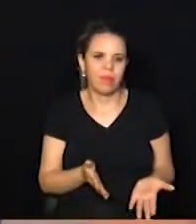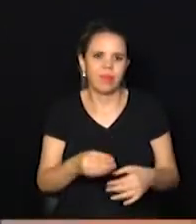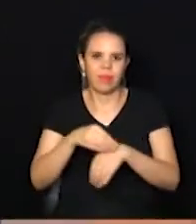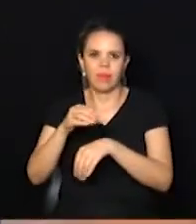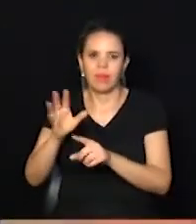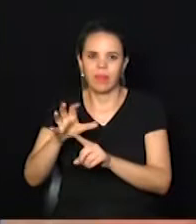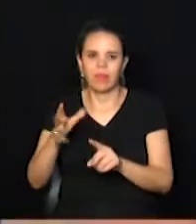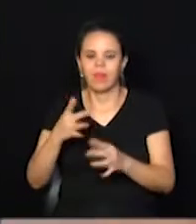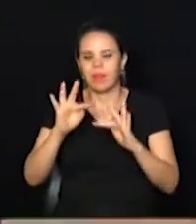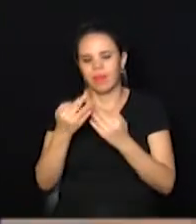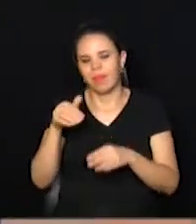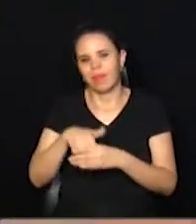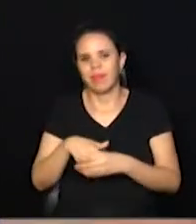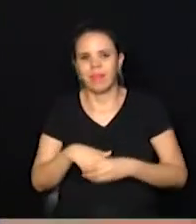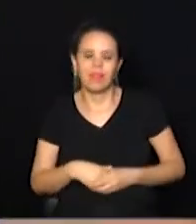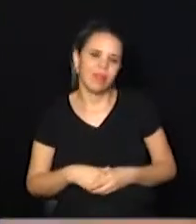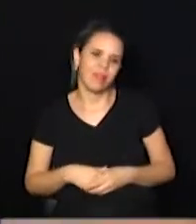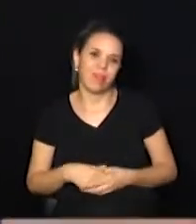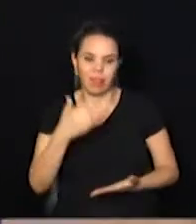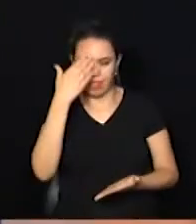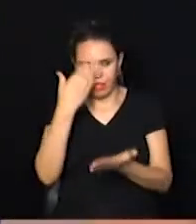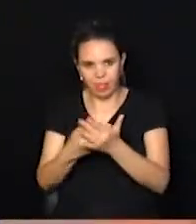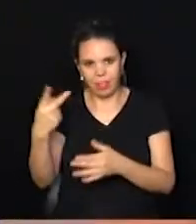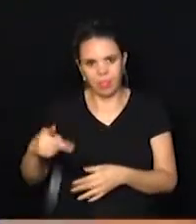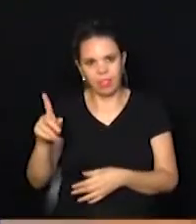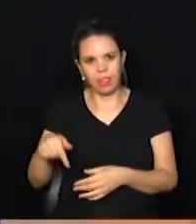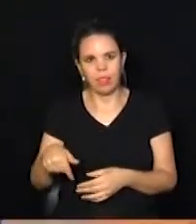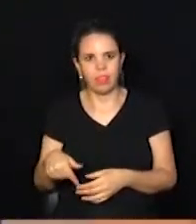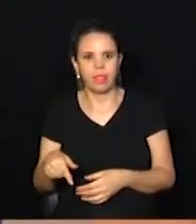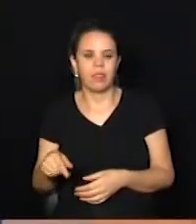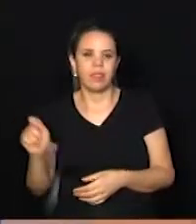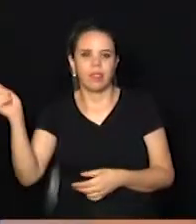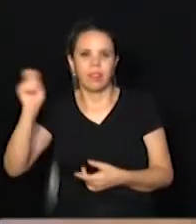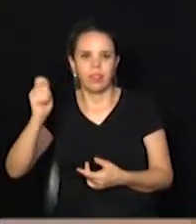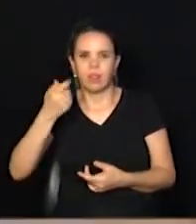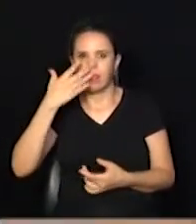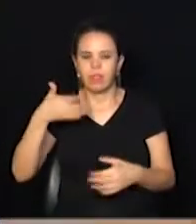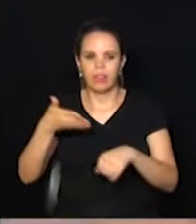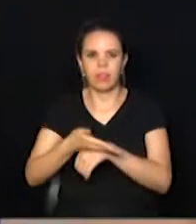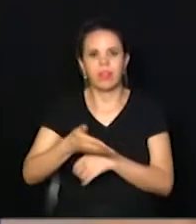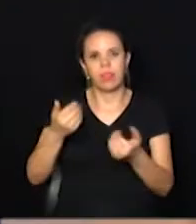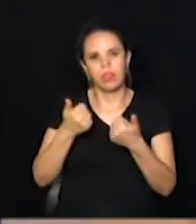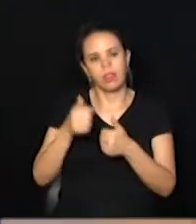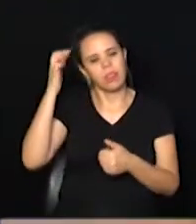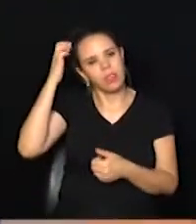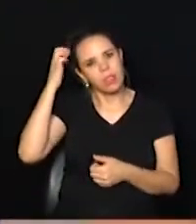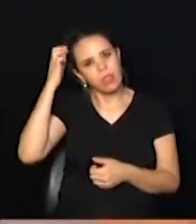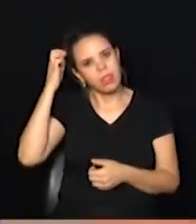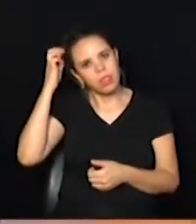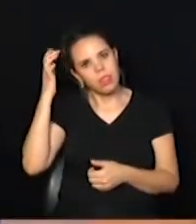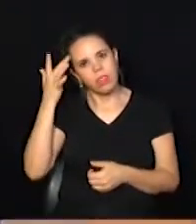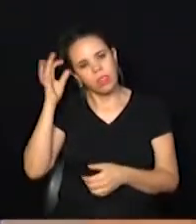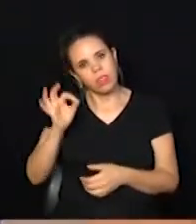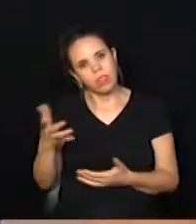a votarem. E o pior é que o Toninho acreditava nisso, né? Porque era o pipa, era a criançada entrava no ônibus e a gente achando que aquilo ia dar